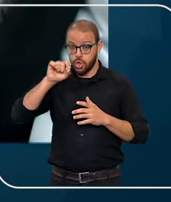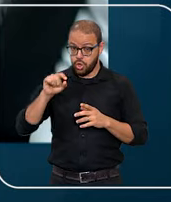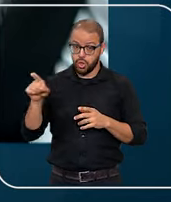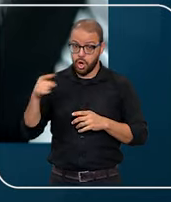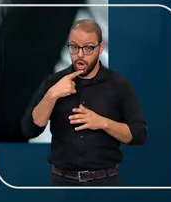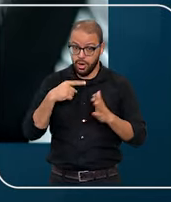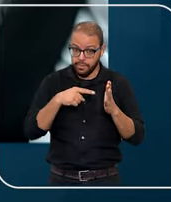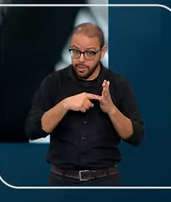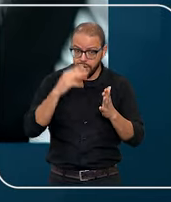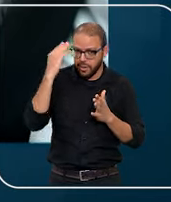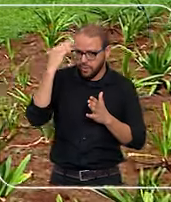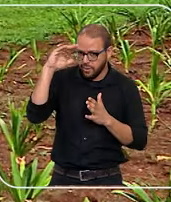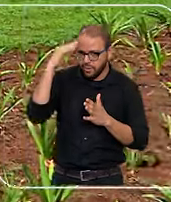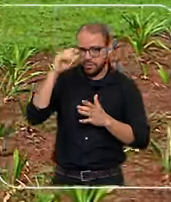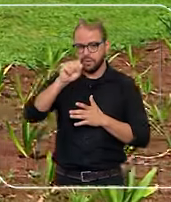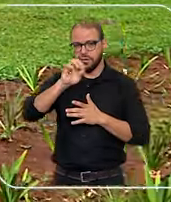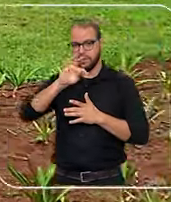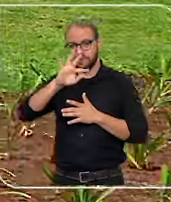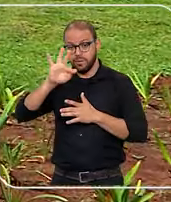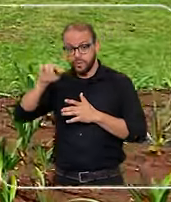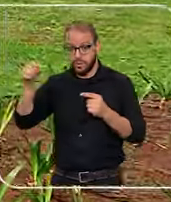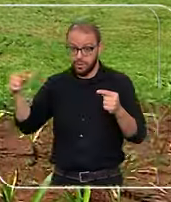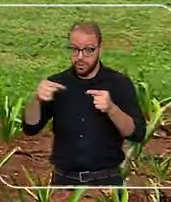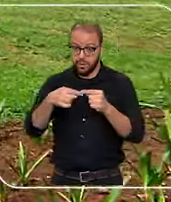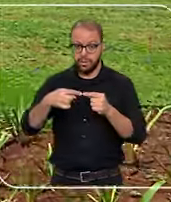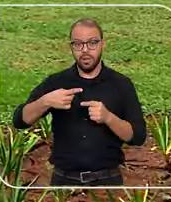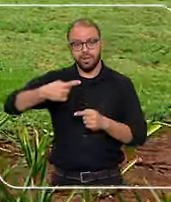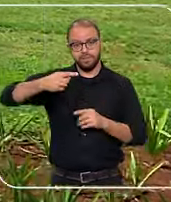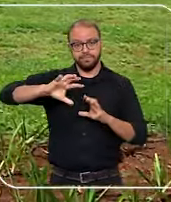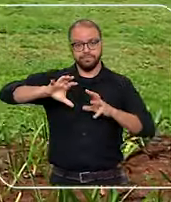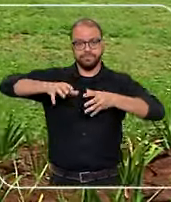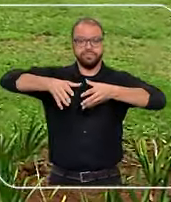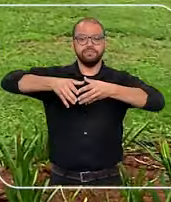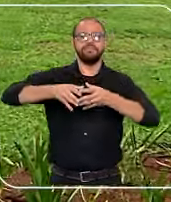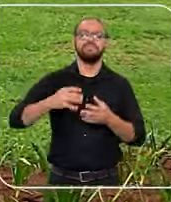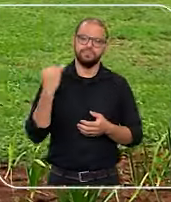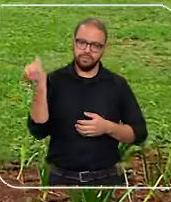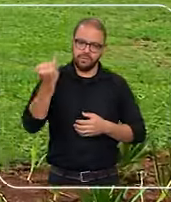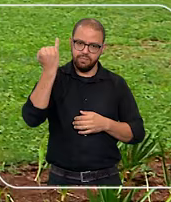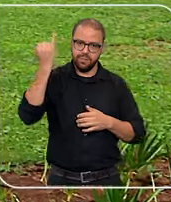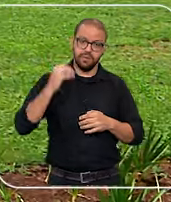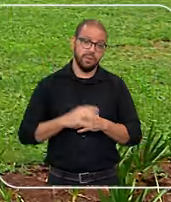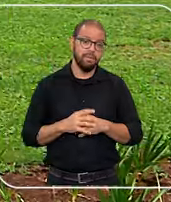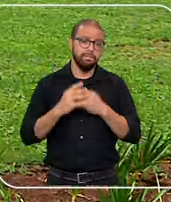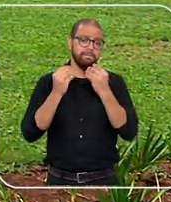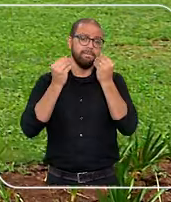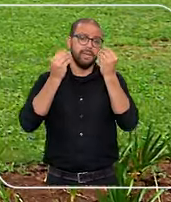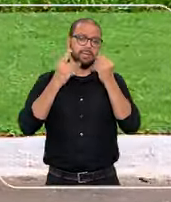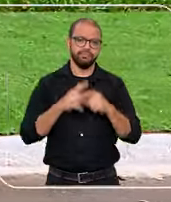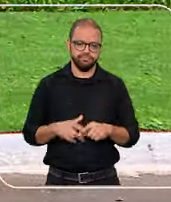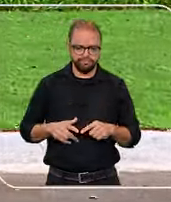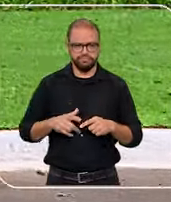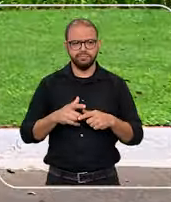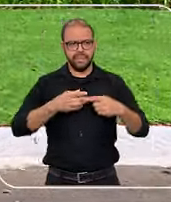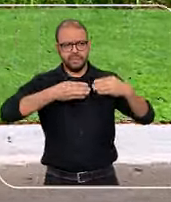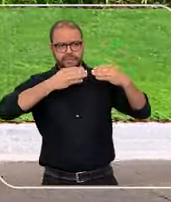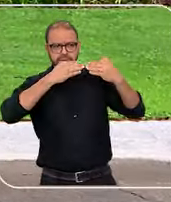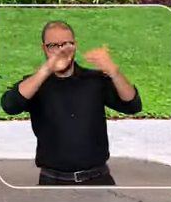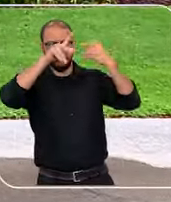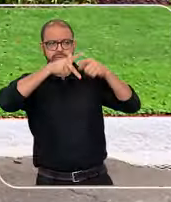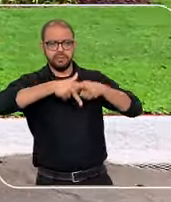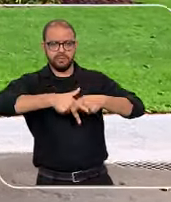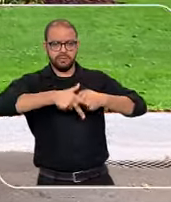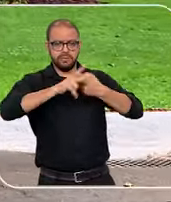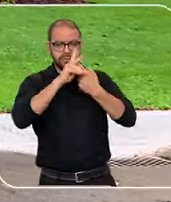Silva Santos, apontou que o entendimento do STF aplicado pela primeira turma é fundamental para solucionar